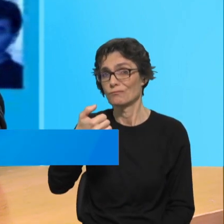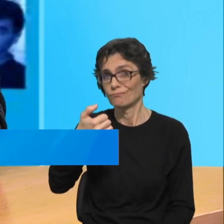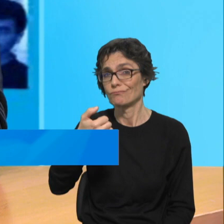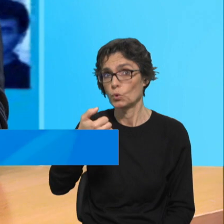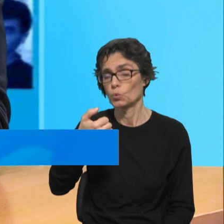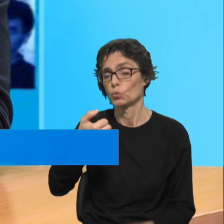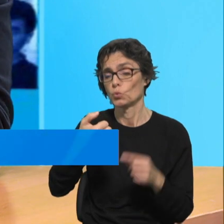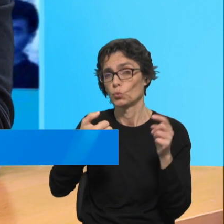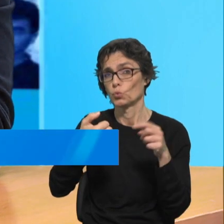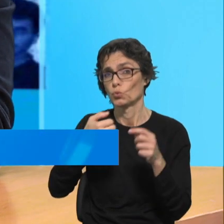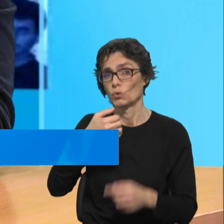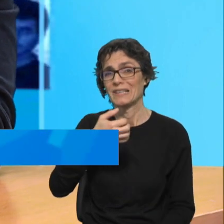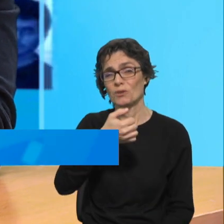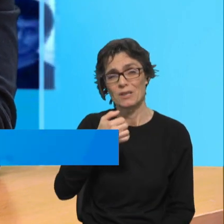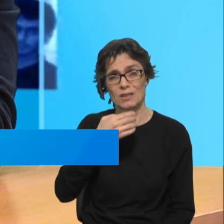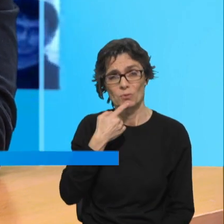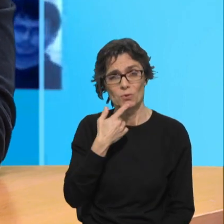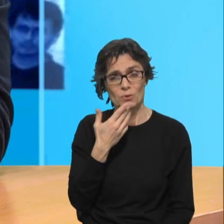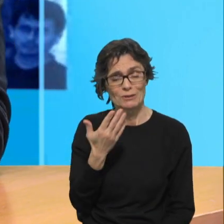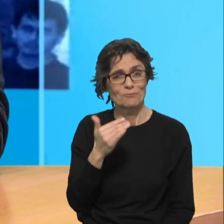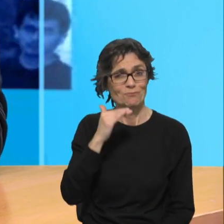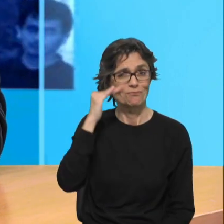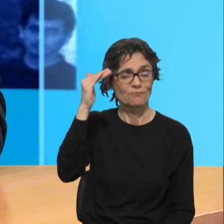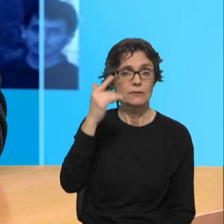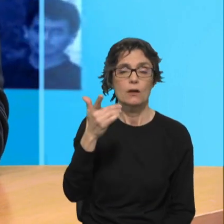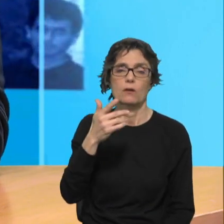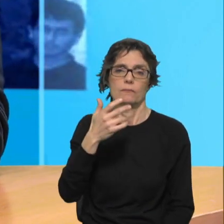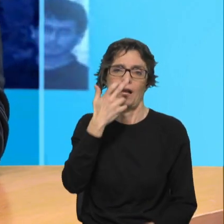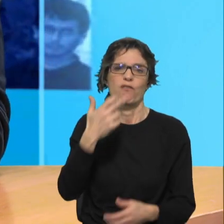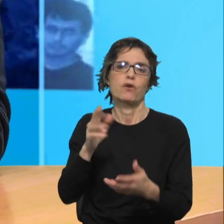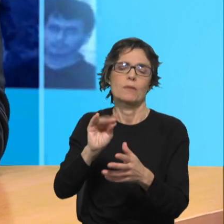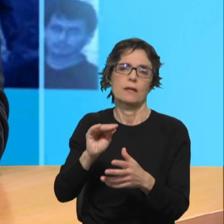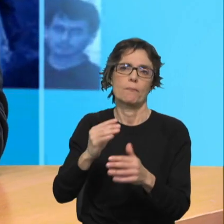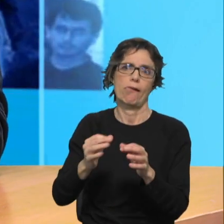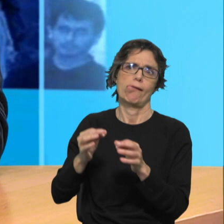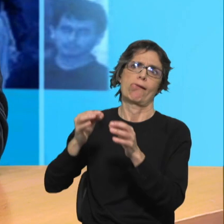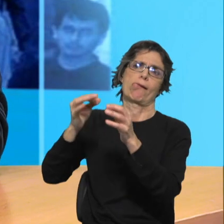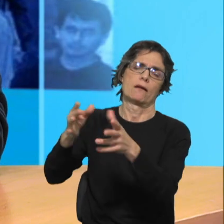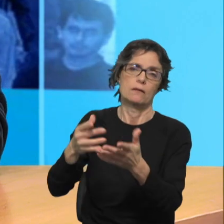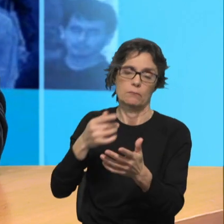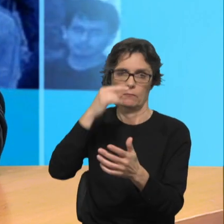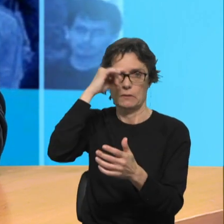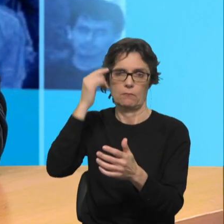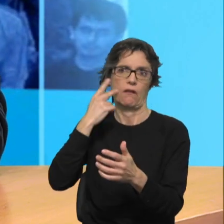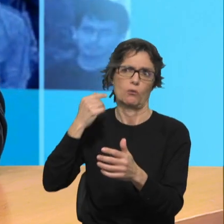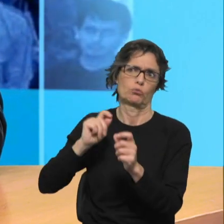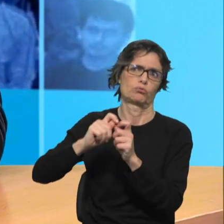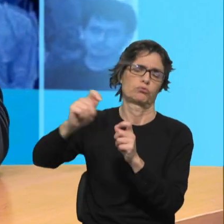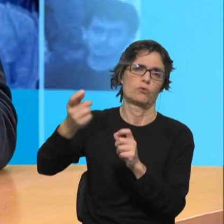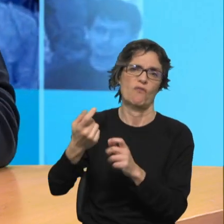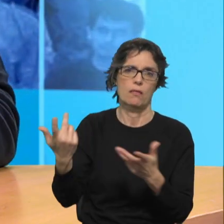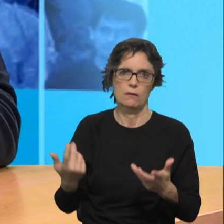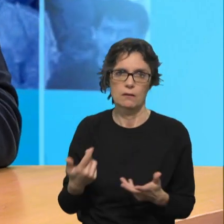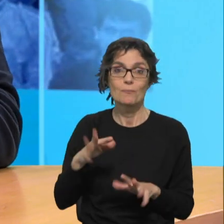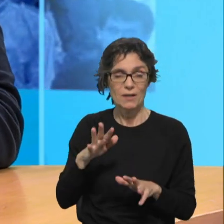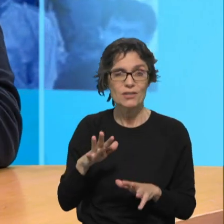muito. É verdade que neste momento as reformas estão tão tardias que a pessoa quase já pensa que nunca mais chega lá. Mas, de qualquer forma, já anda ali na